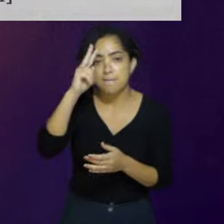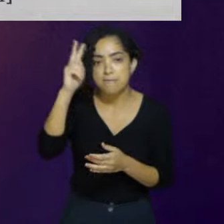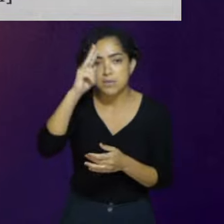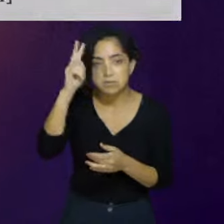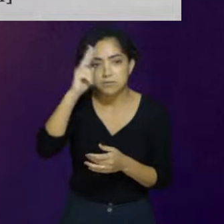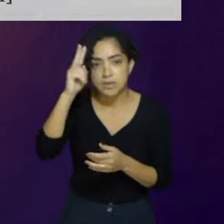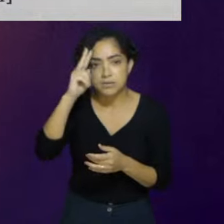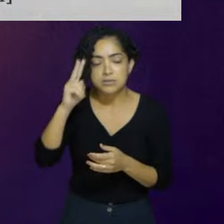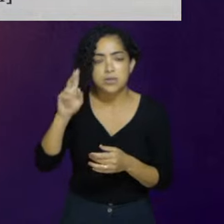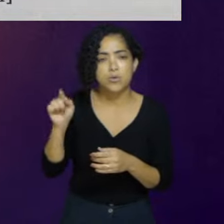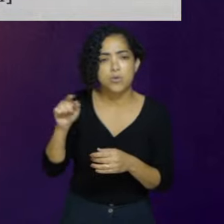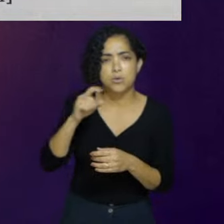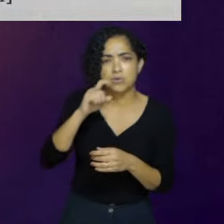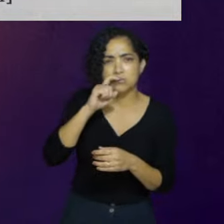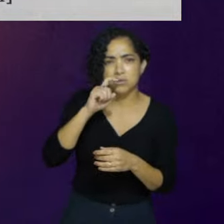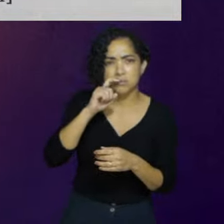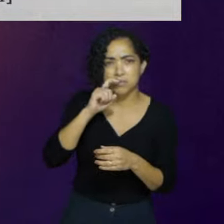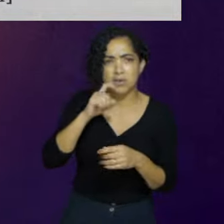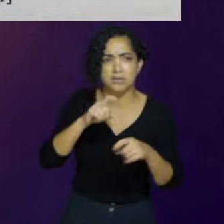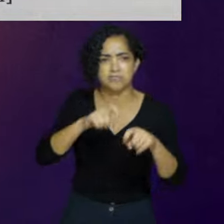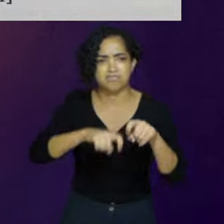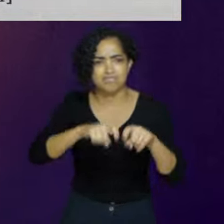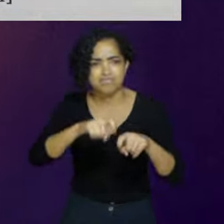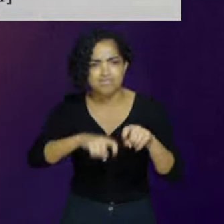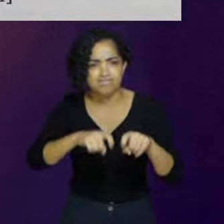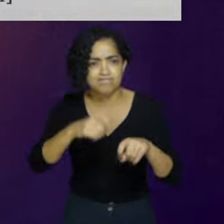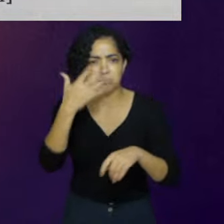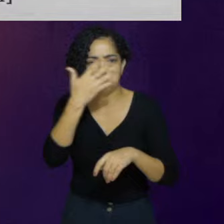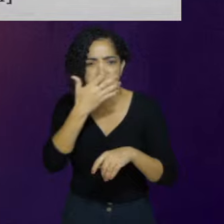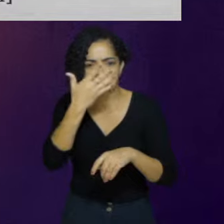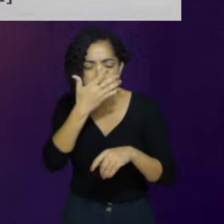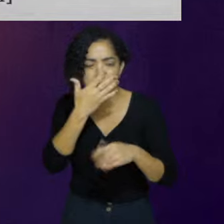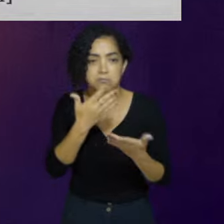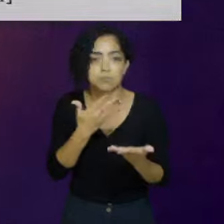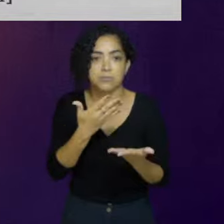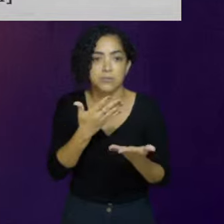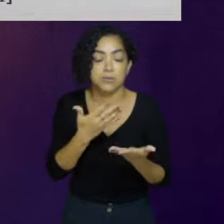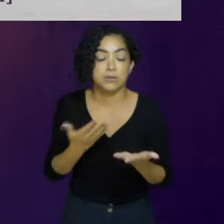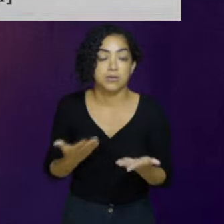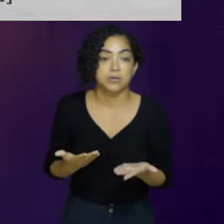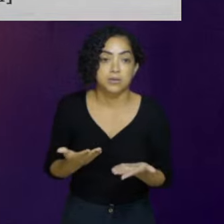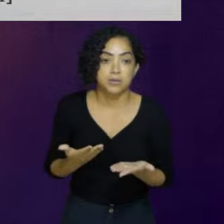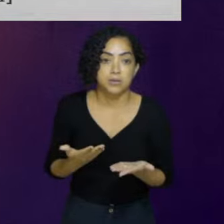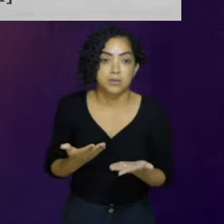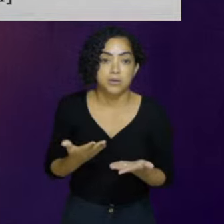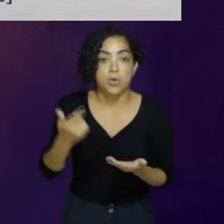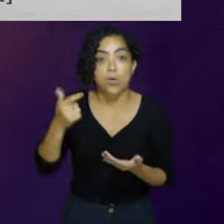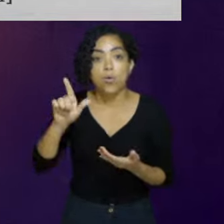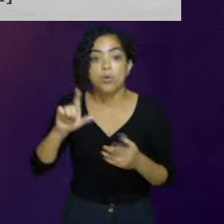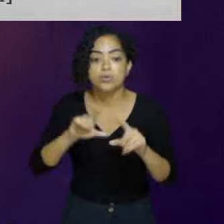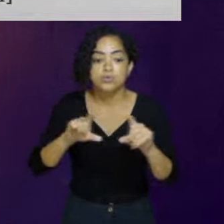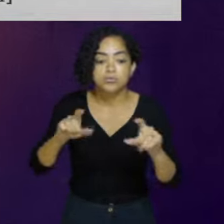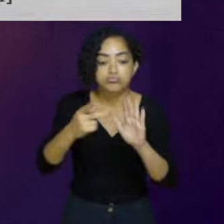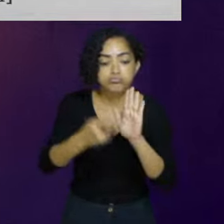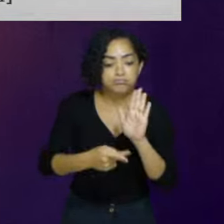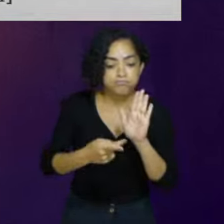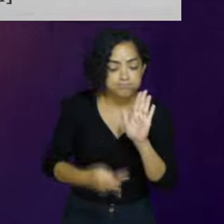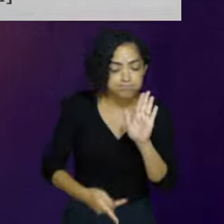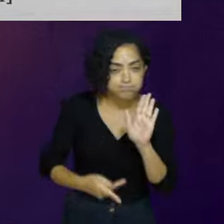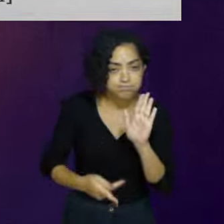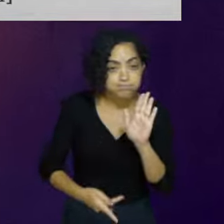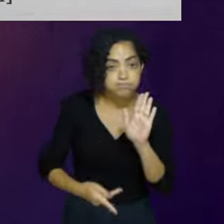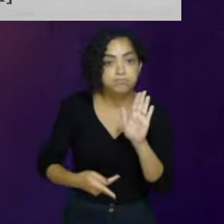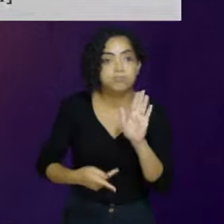é do meu pai fazendo sexo com uma prostituta. Tarari, tarará. O próximo, poema que a professora passou